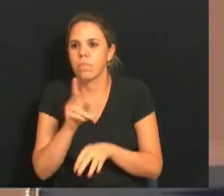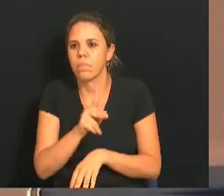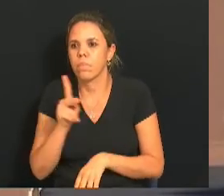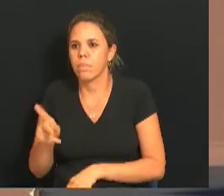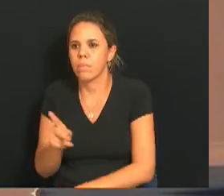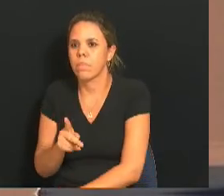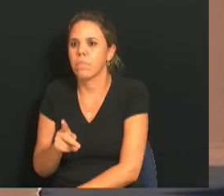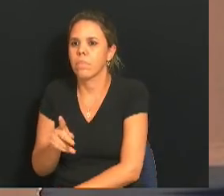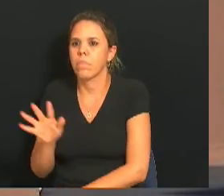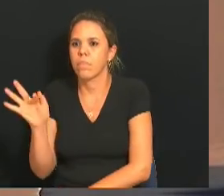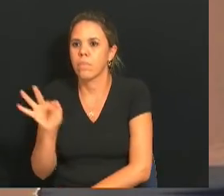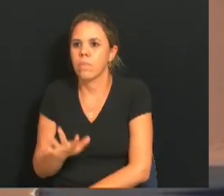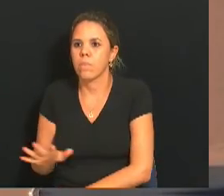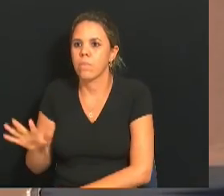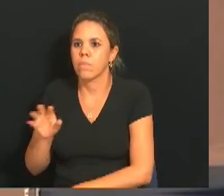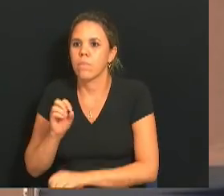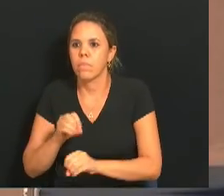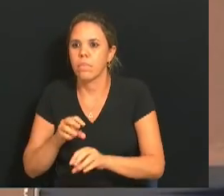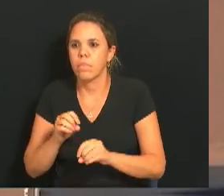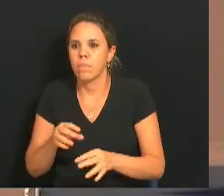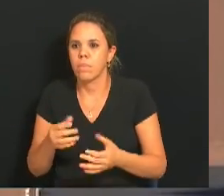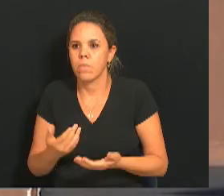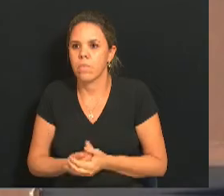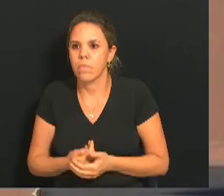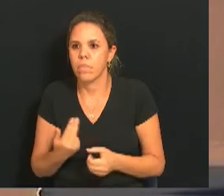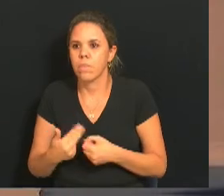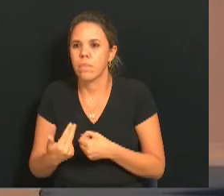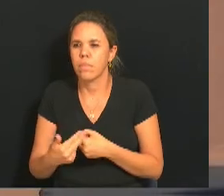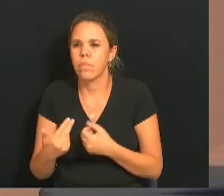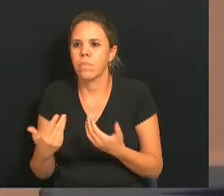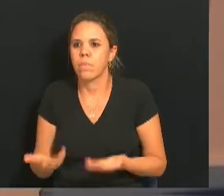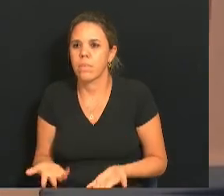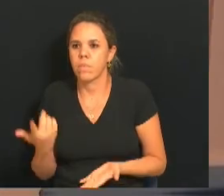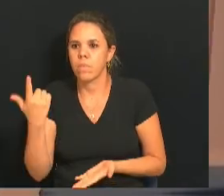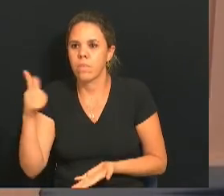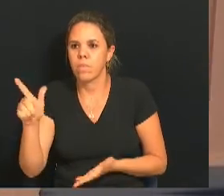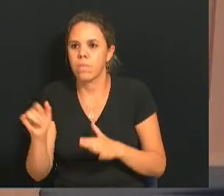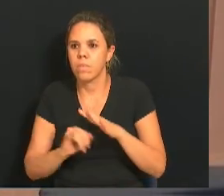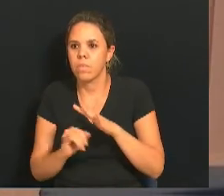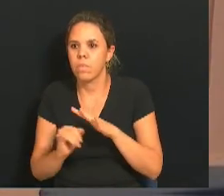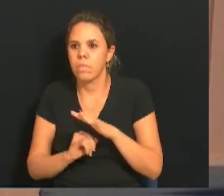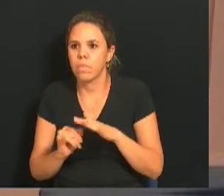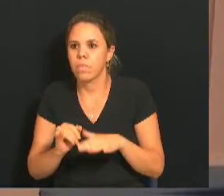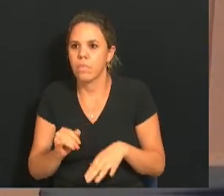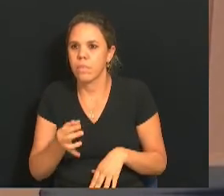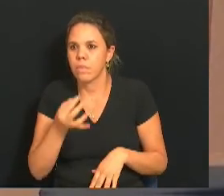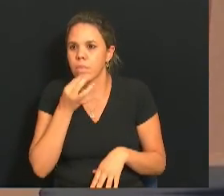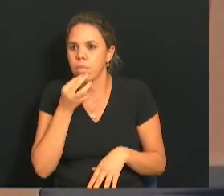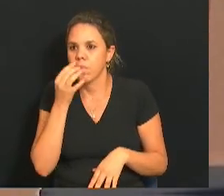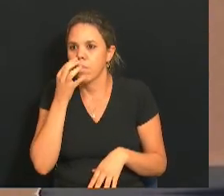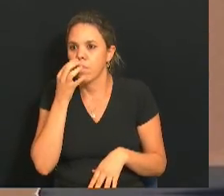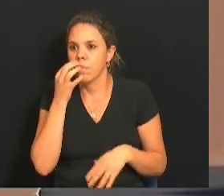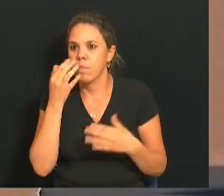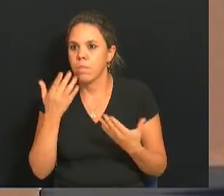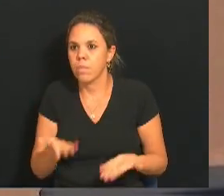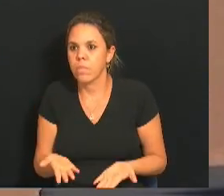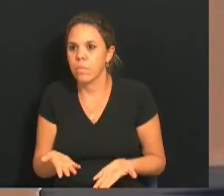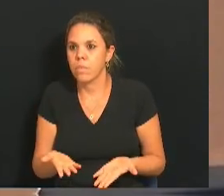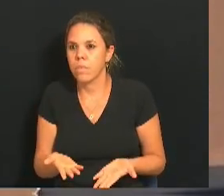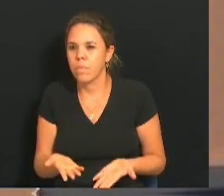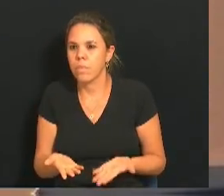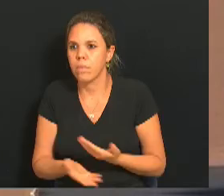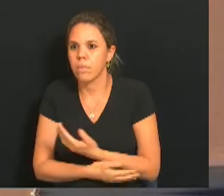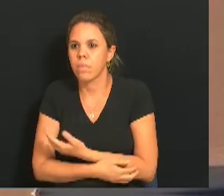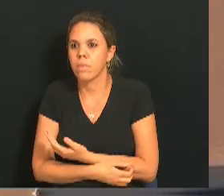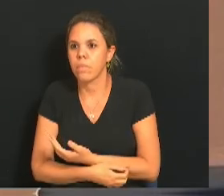da Faculdade de Educação da Unicamp e de outras entidades que já se manifestaram. A gente encaminharia isso